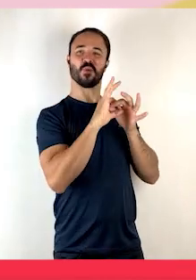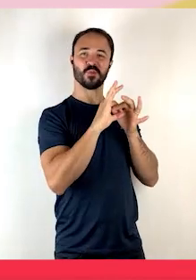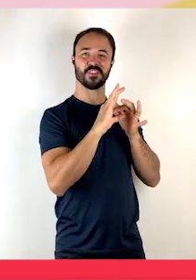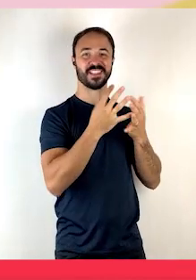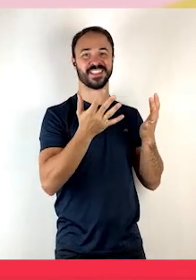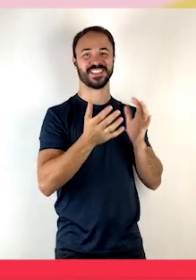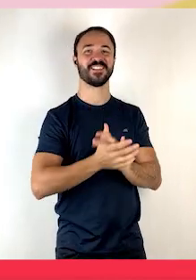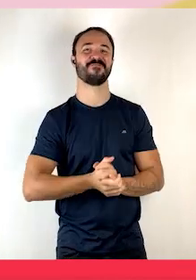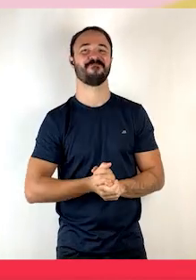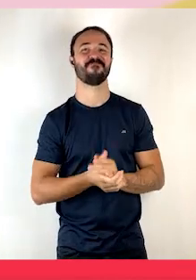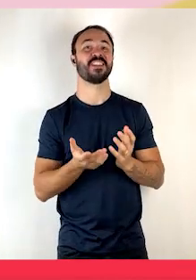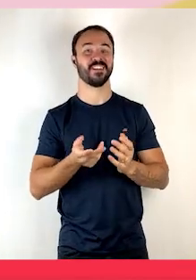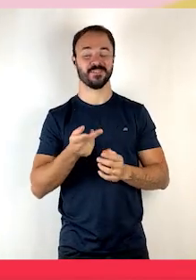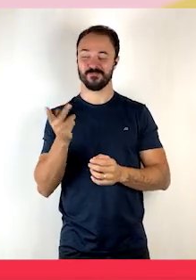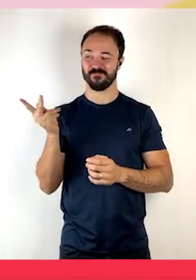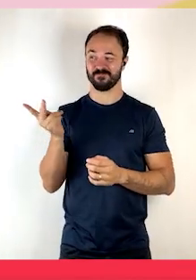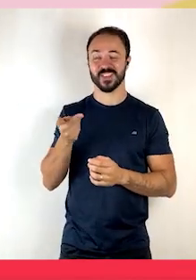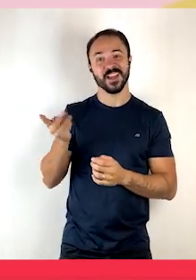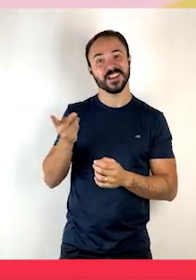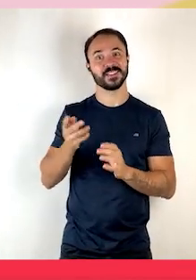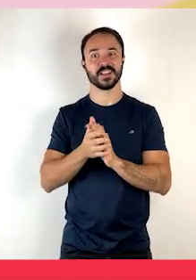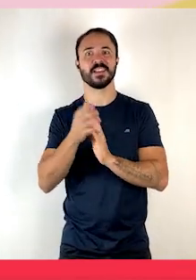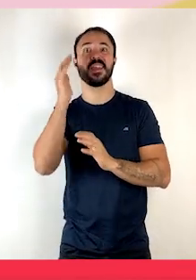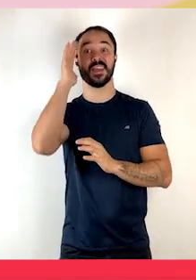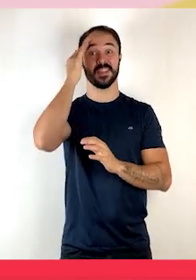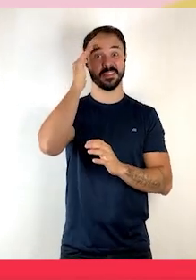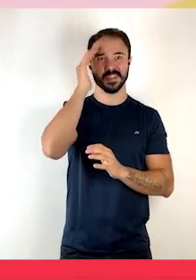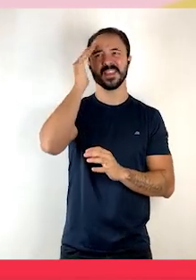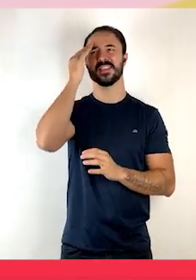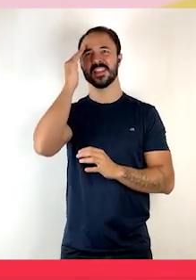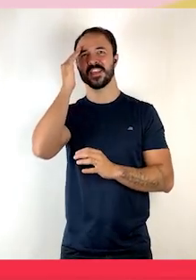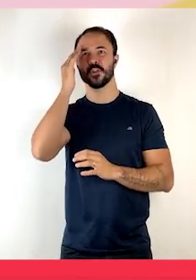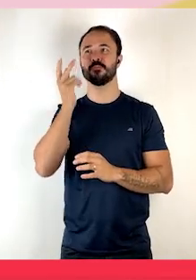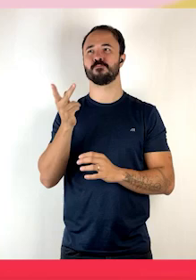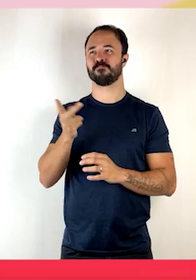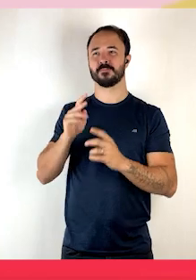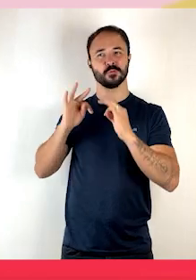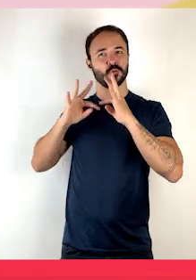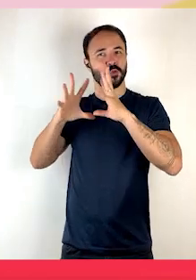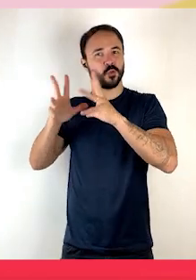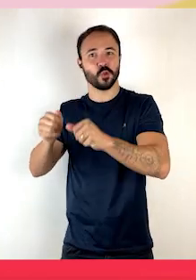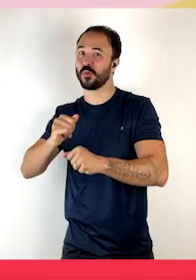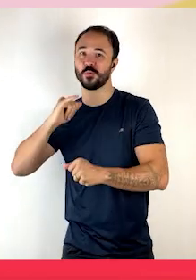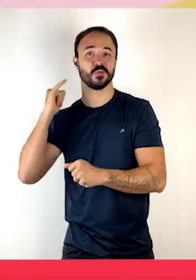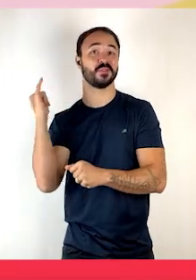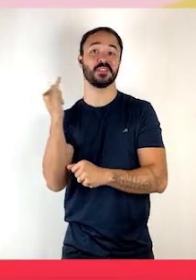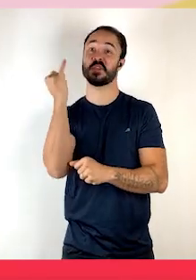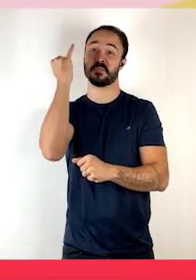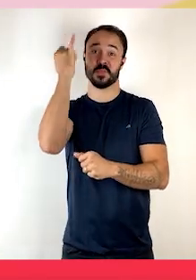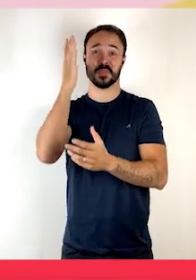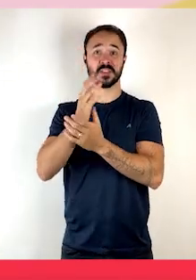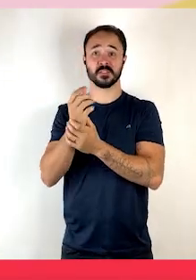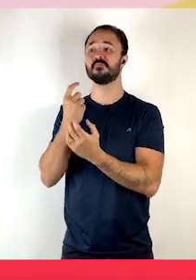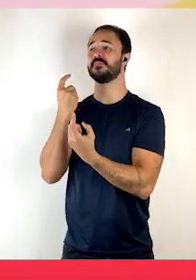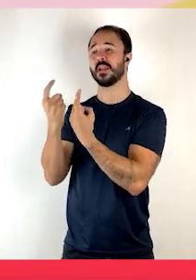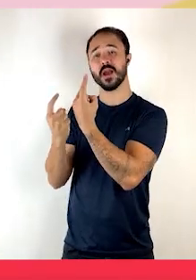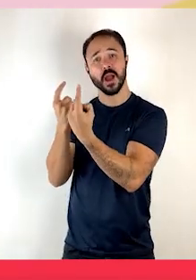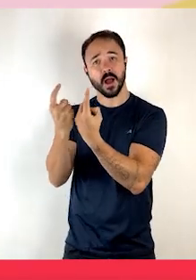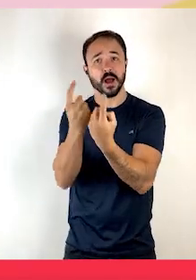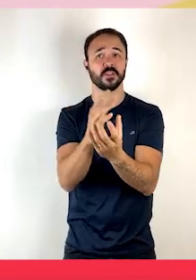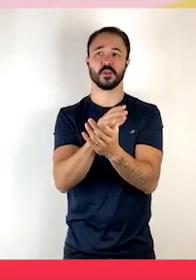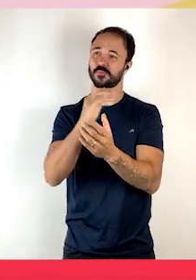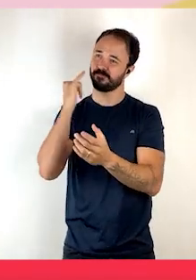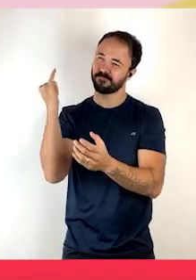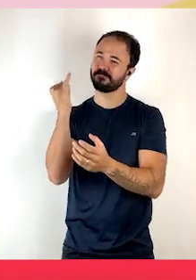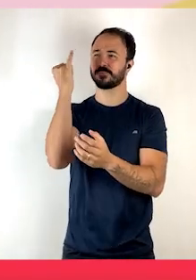nos unir." Então as formas geométricas entenderam que eles são importantes e cada